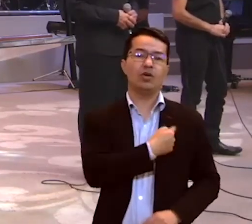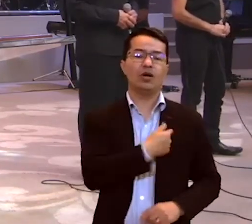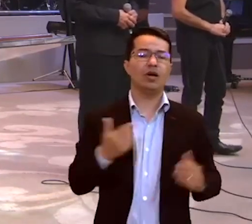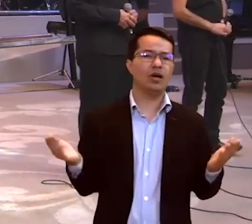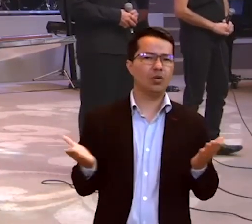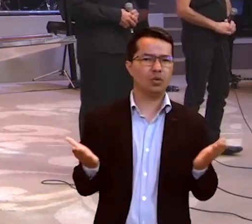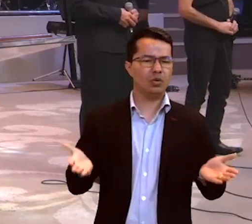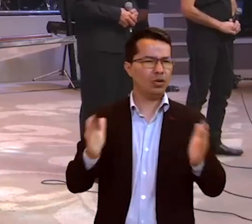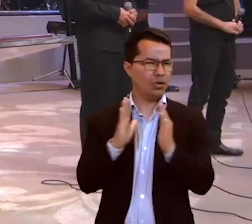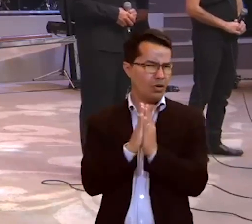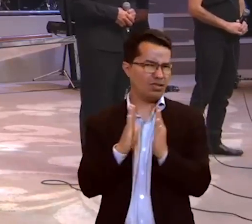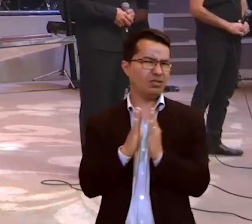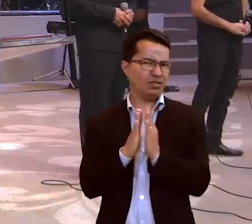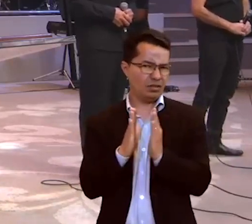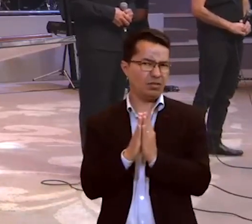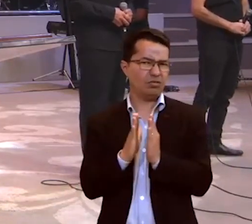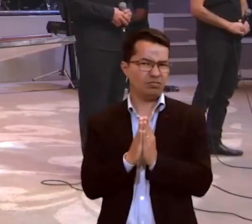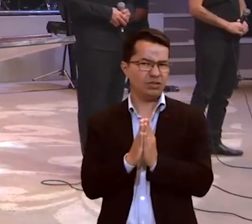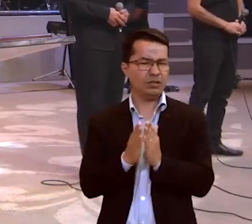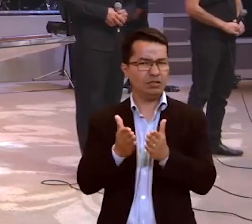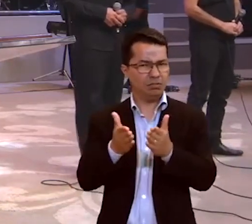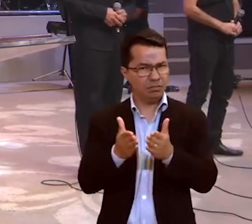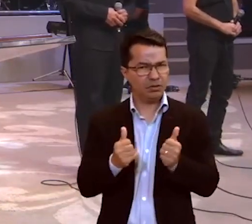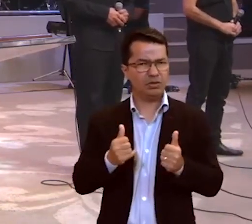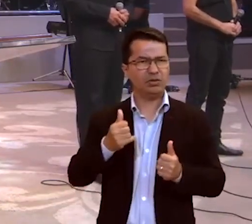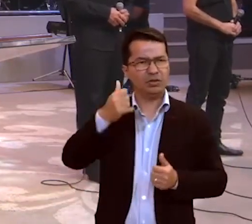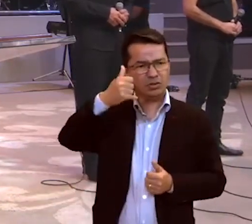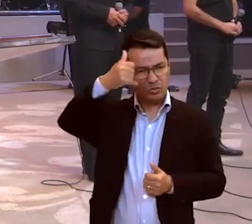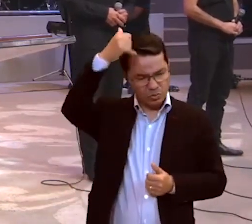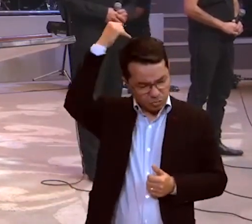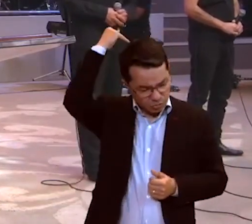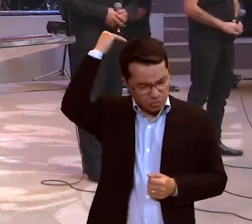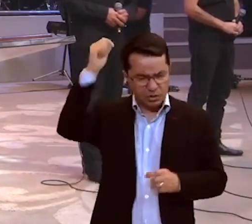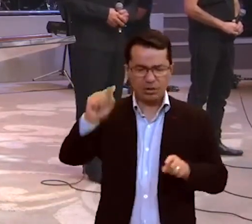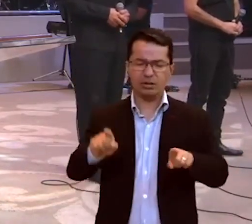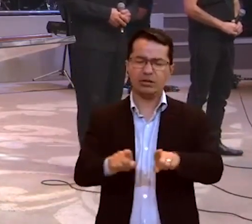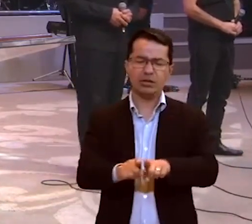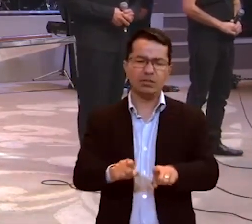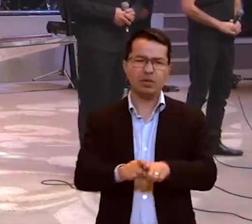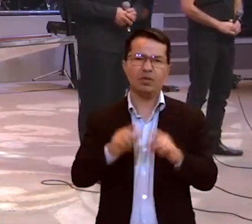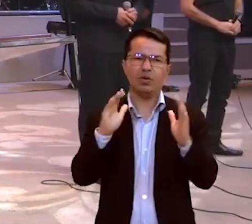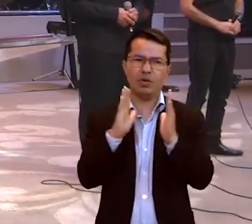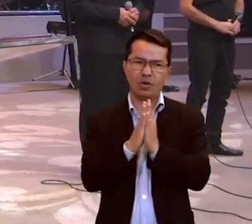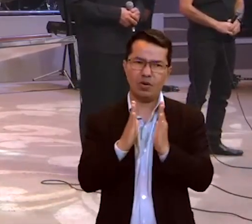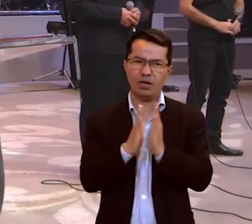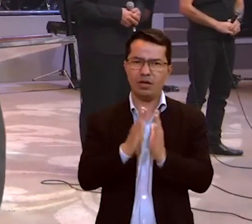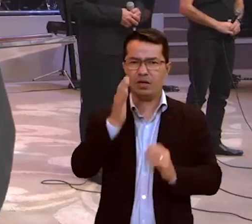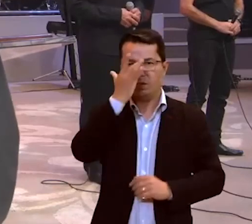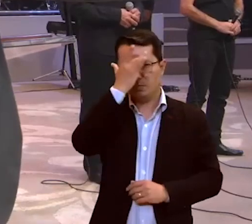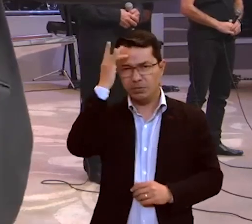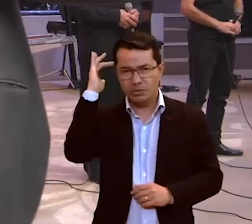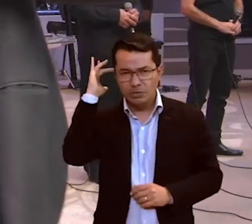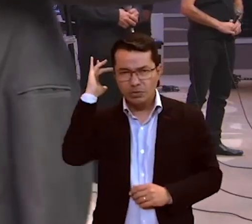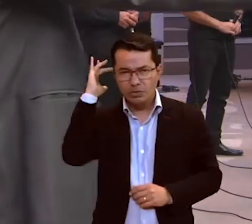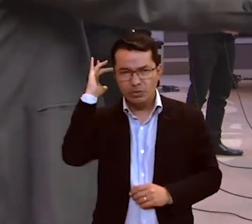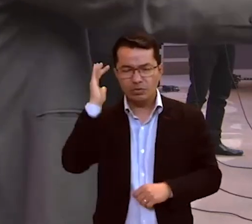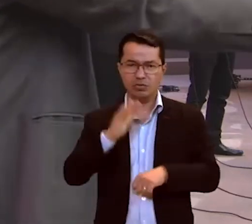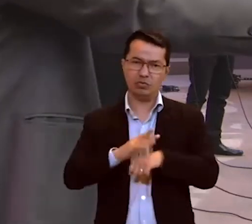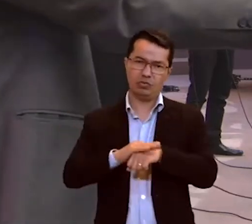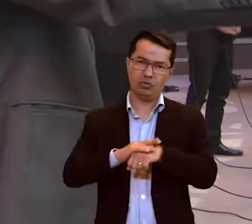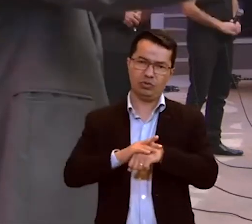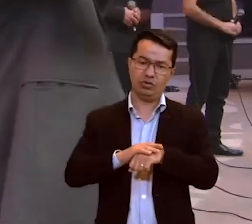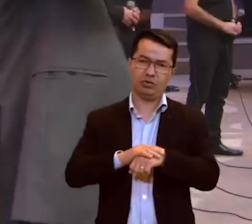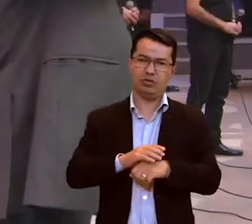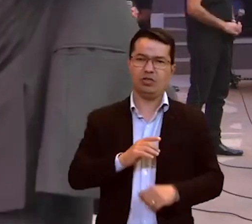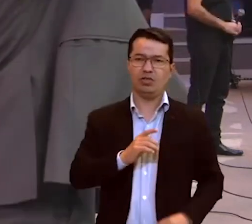enfermos. A gente vai ungir e orar por aqueles que estão enfermos. Então os diáconos, os